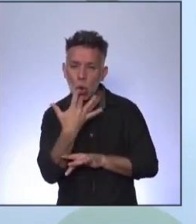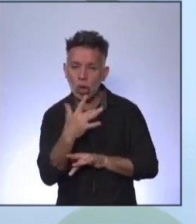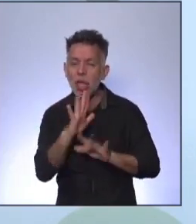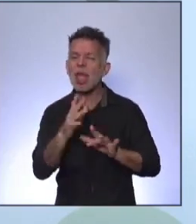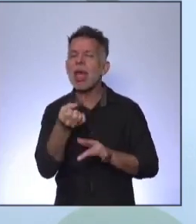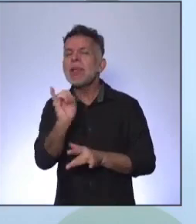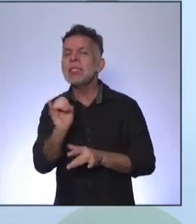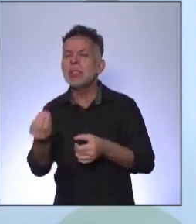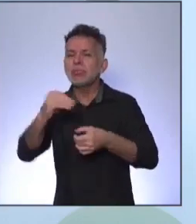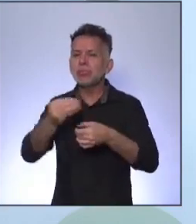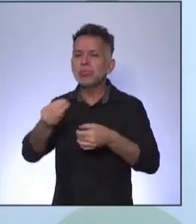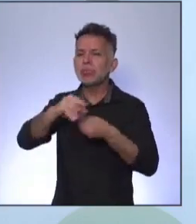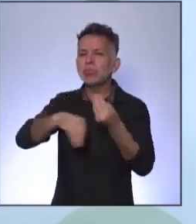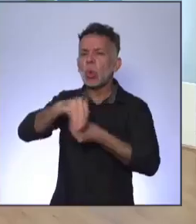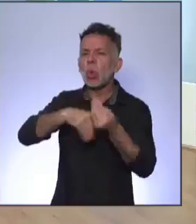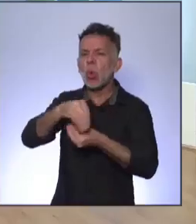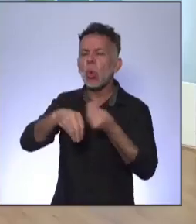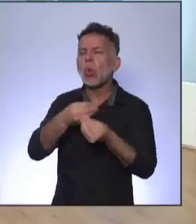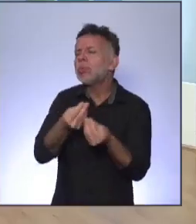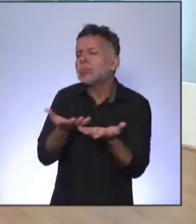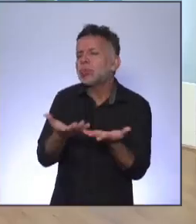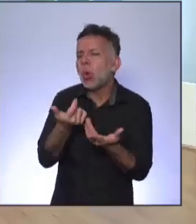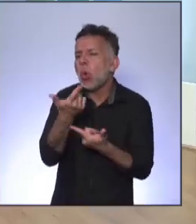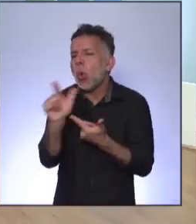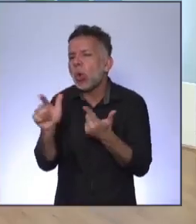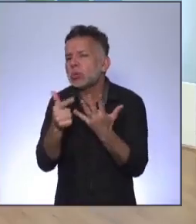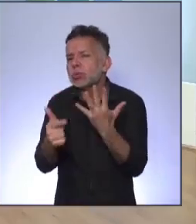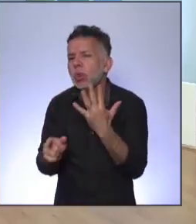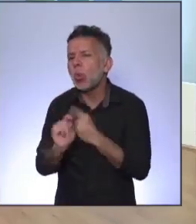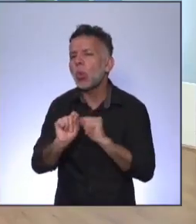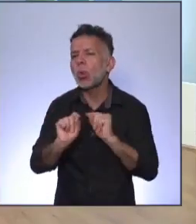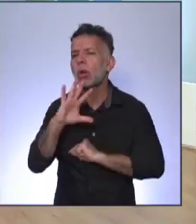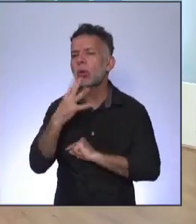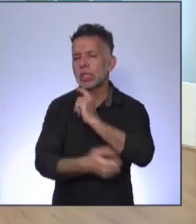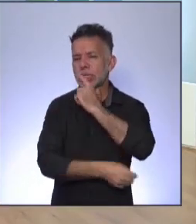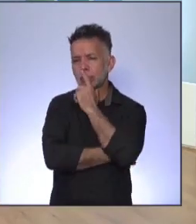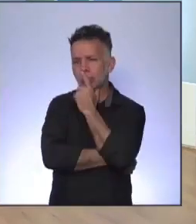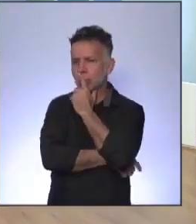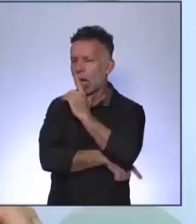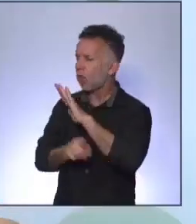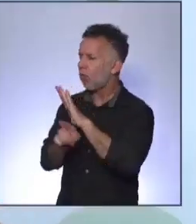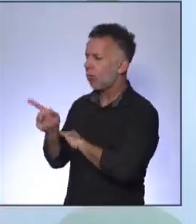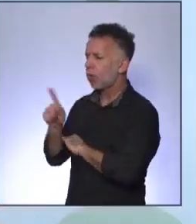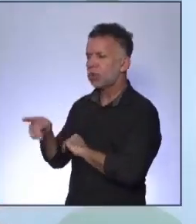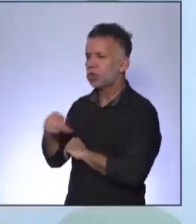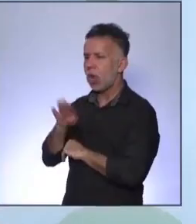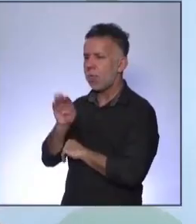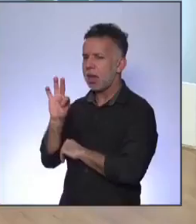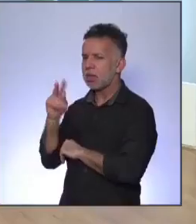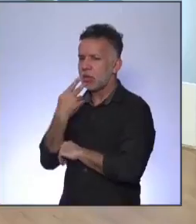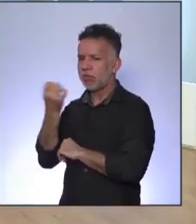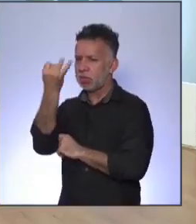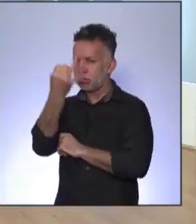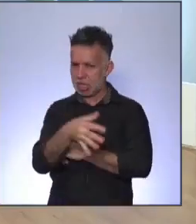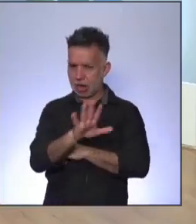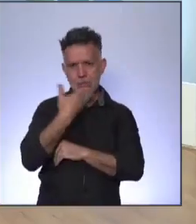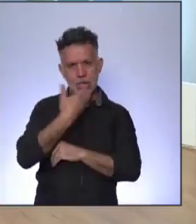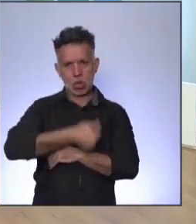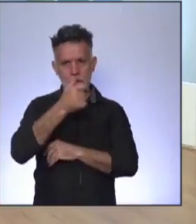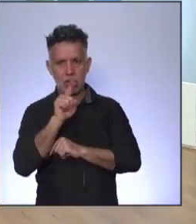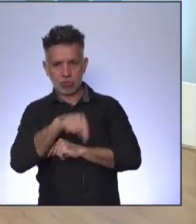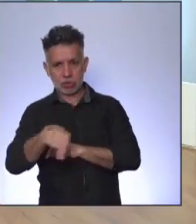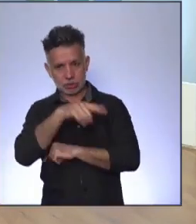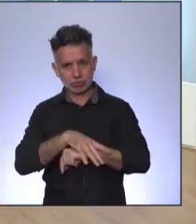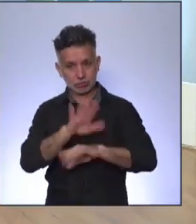mistura? Sim. Vou passar agora aqui para a professora Elizabeth, que ela vai falar mais um pouquinho com vocês. Pessoal, olha